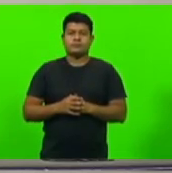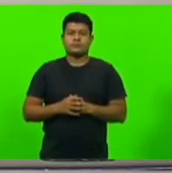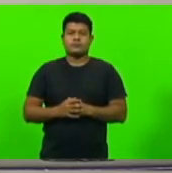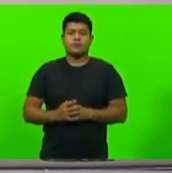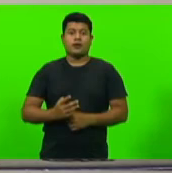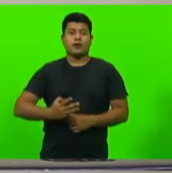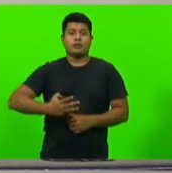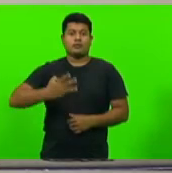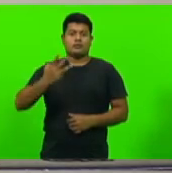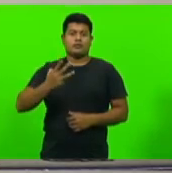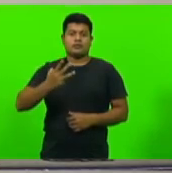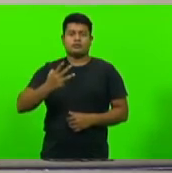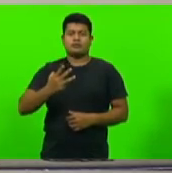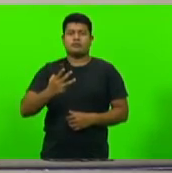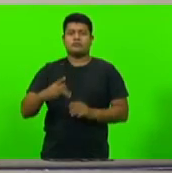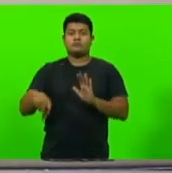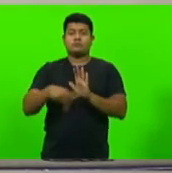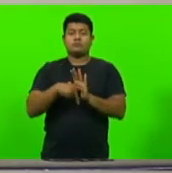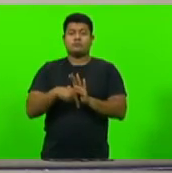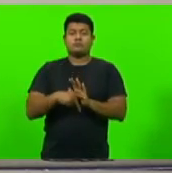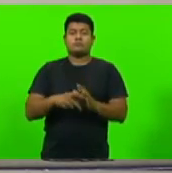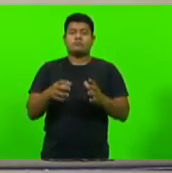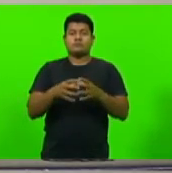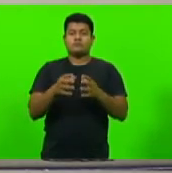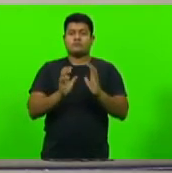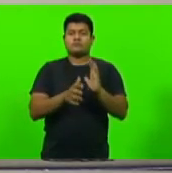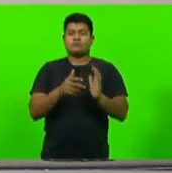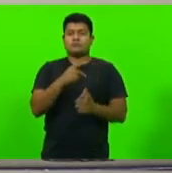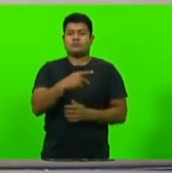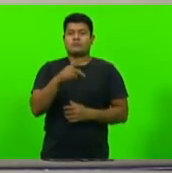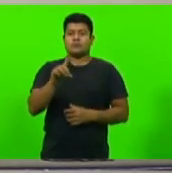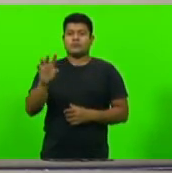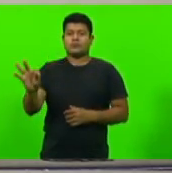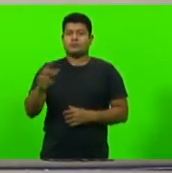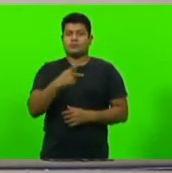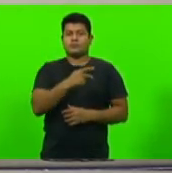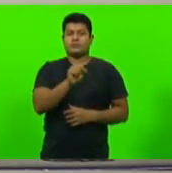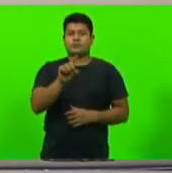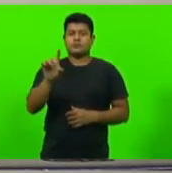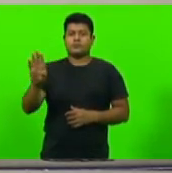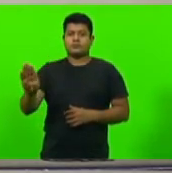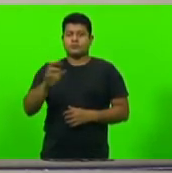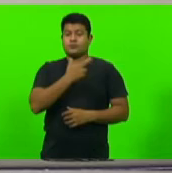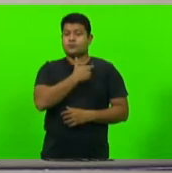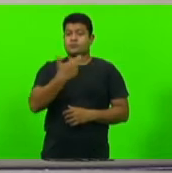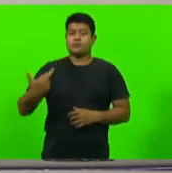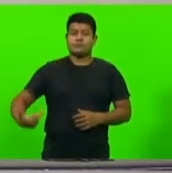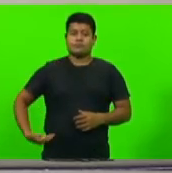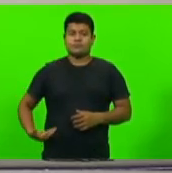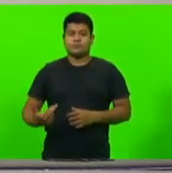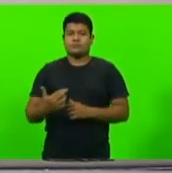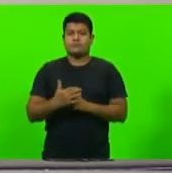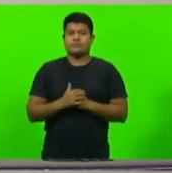Terceiro horário pertence ao bloco PDT, PSDB, Republicanos.